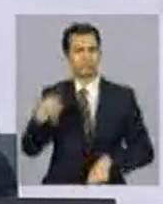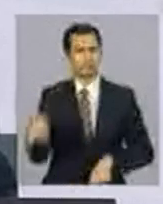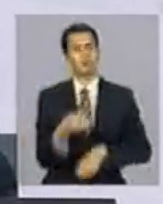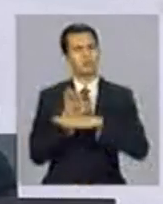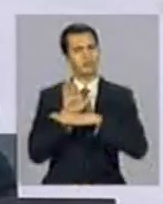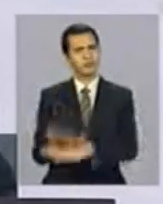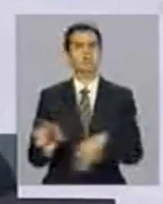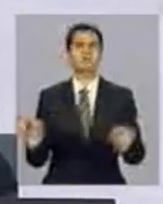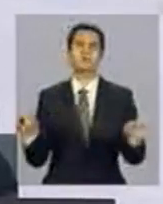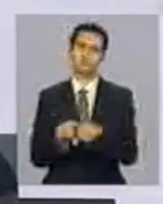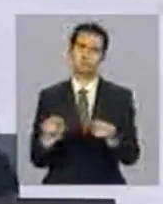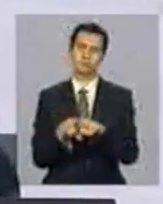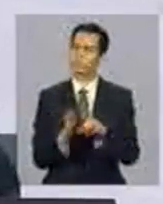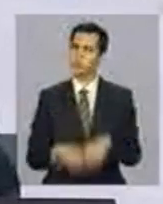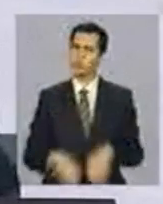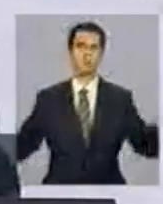oportunidade neste programa,